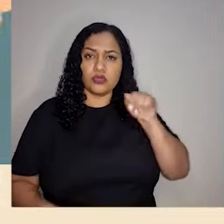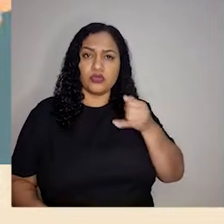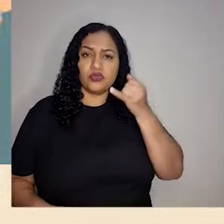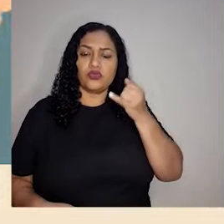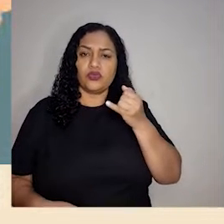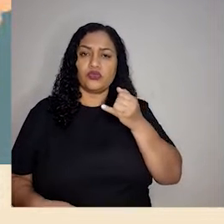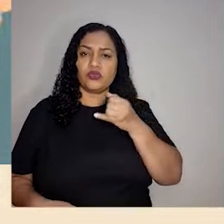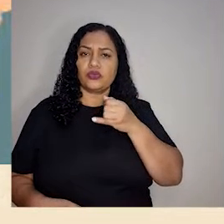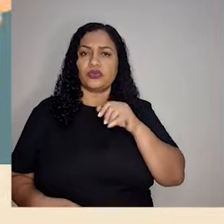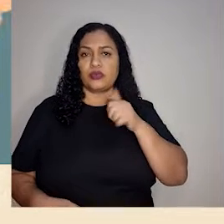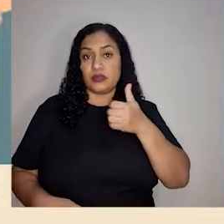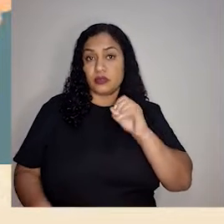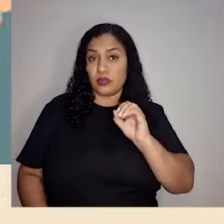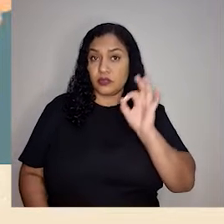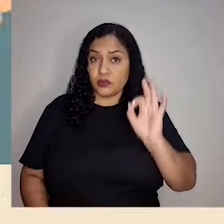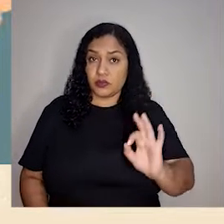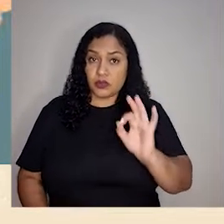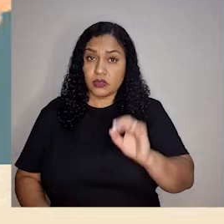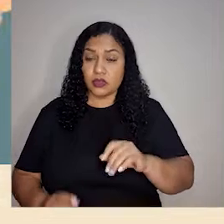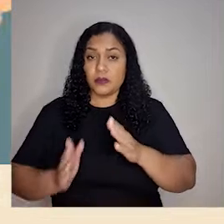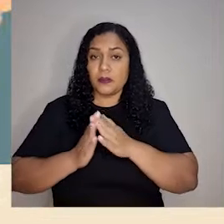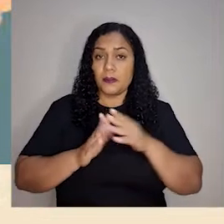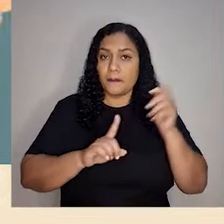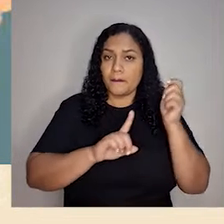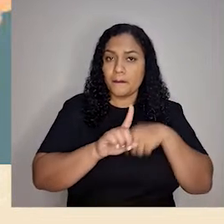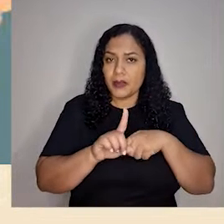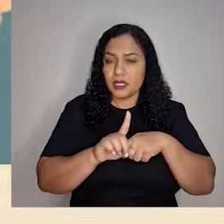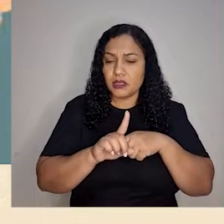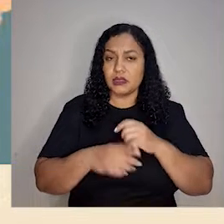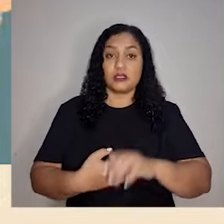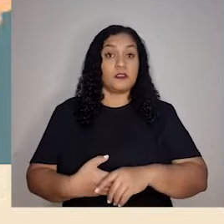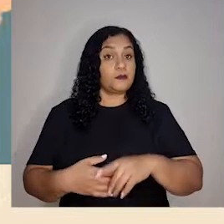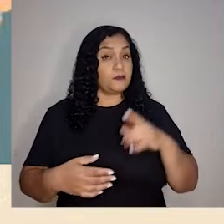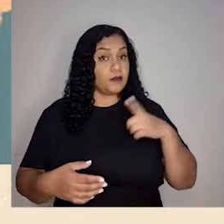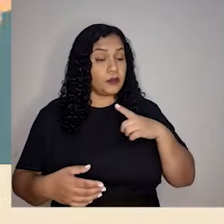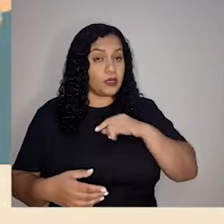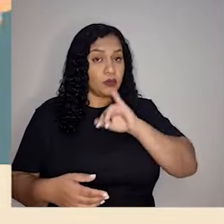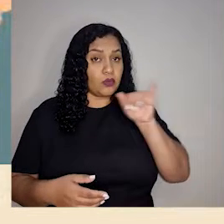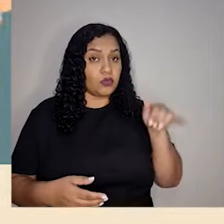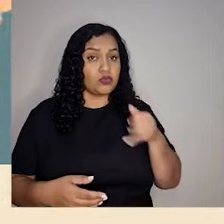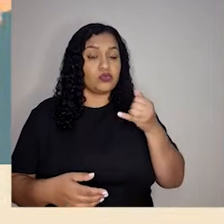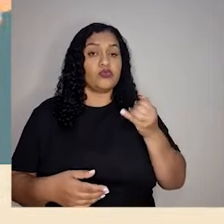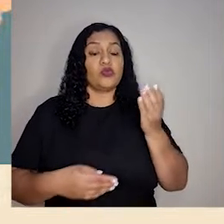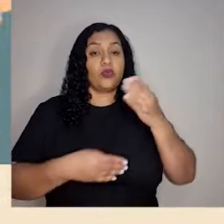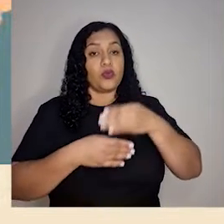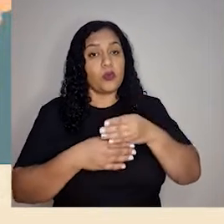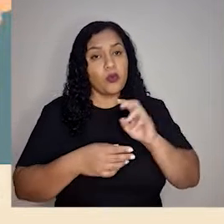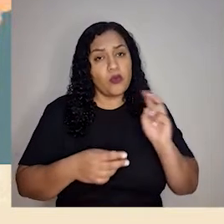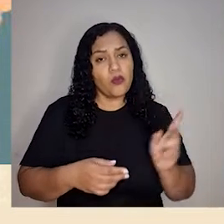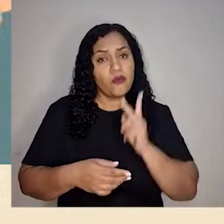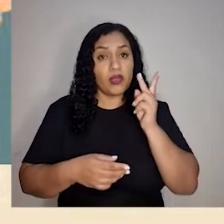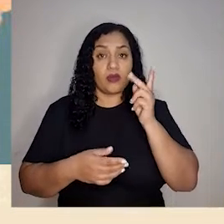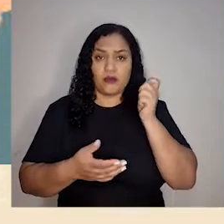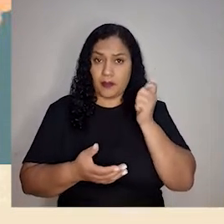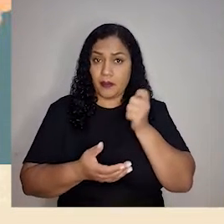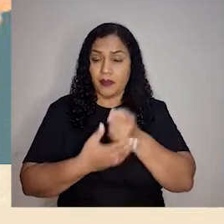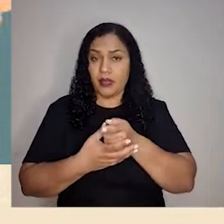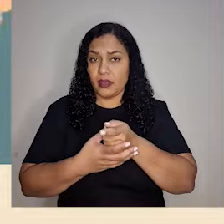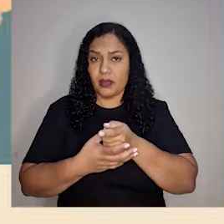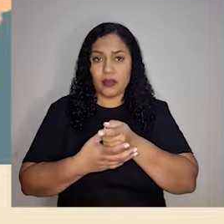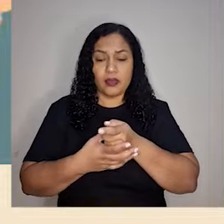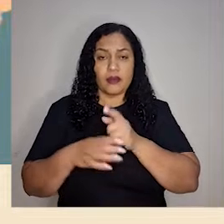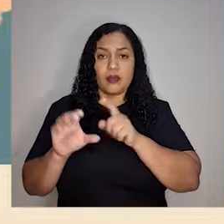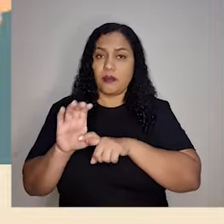10% ao mês aplicando-se juros compostos o valor que deverá ser pago para